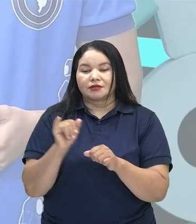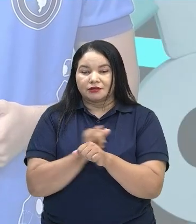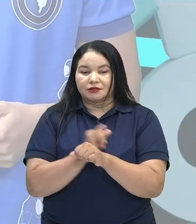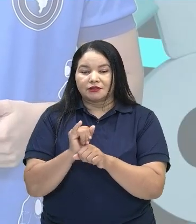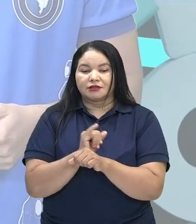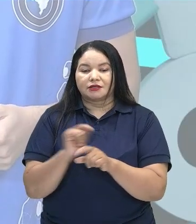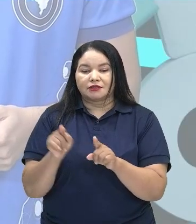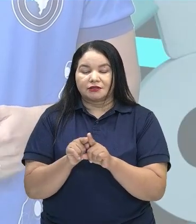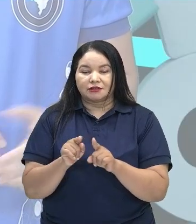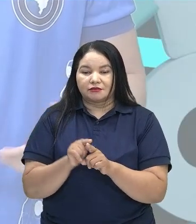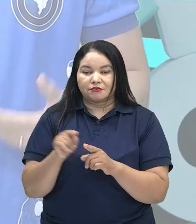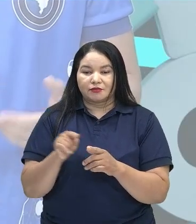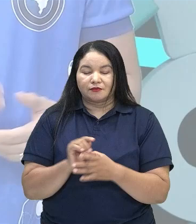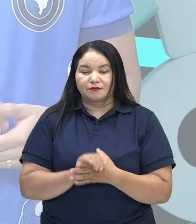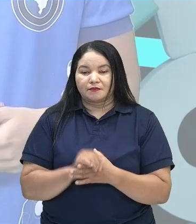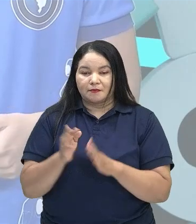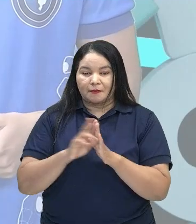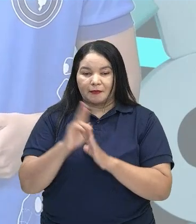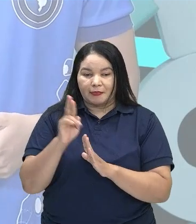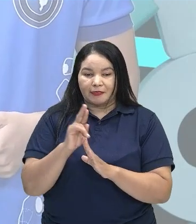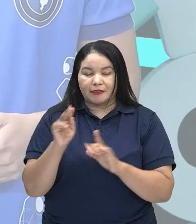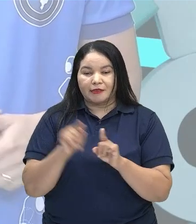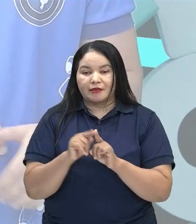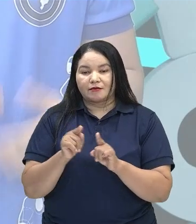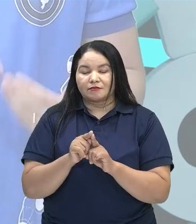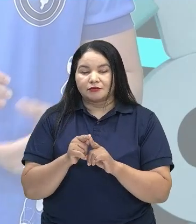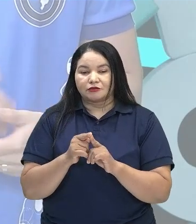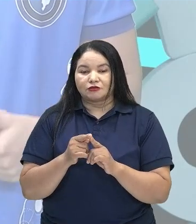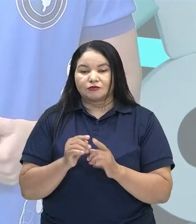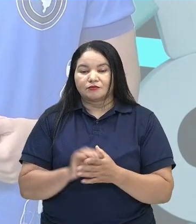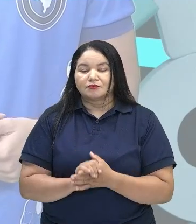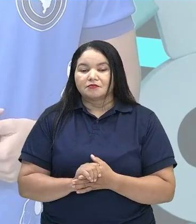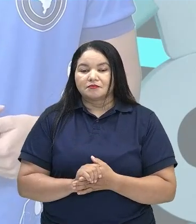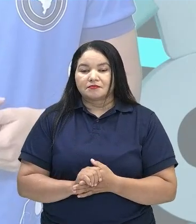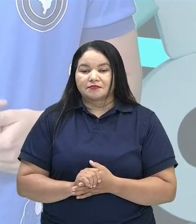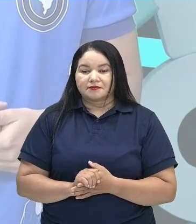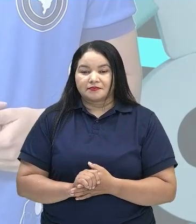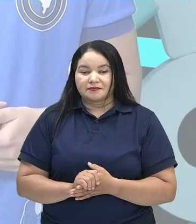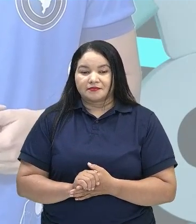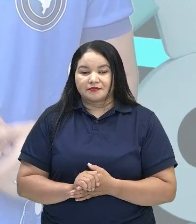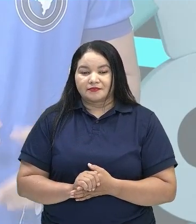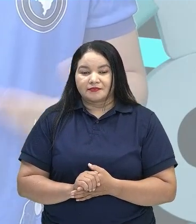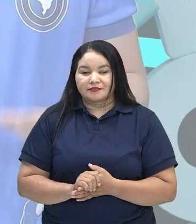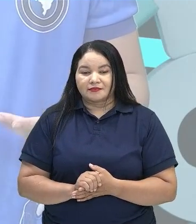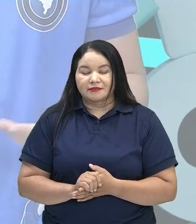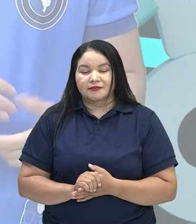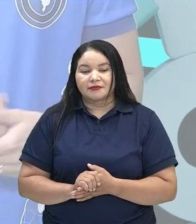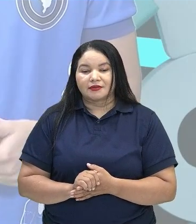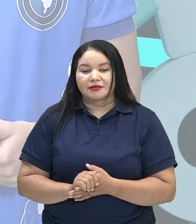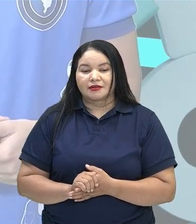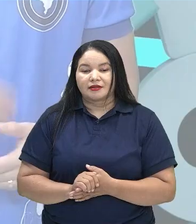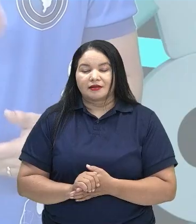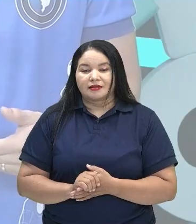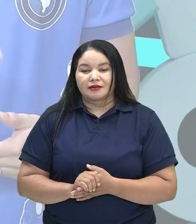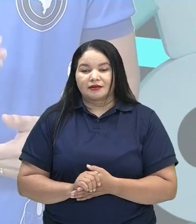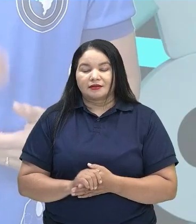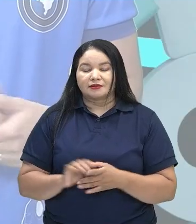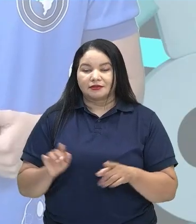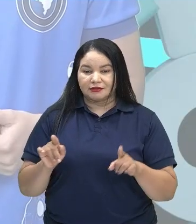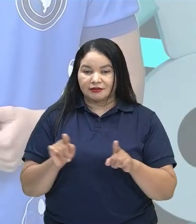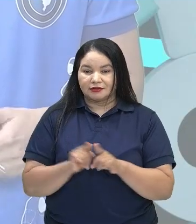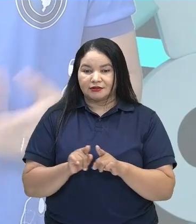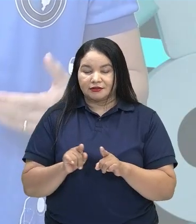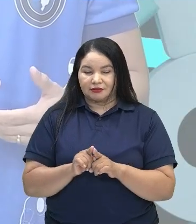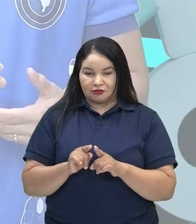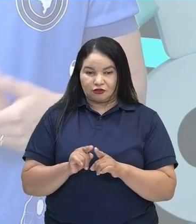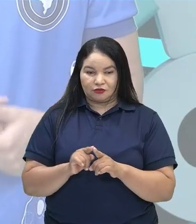o apelo à autoridade, essa menção ao according to scientists, confere, né,